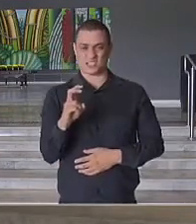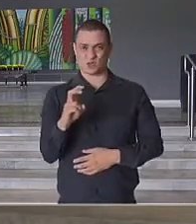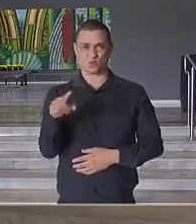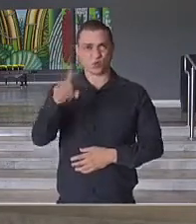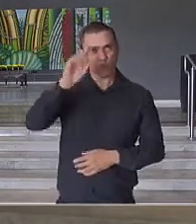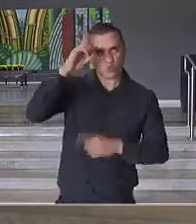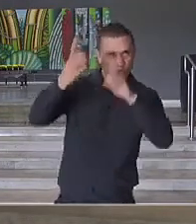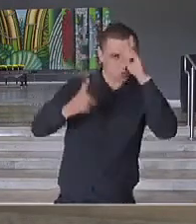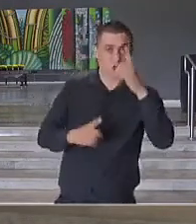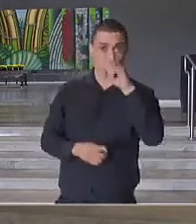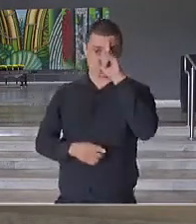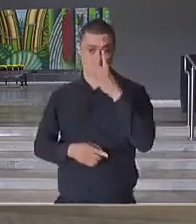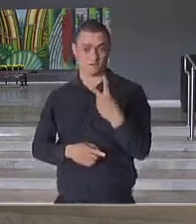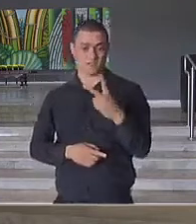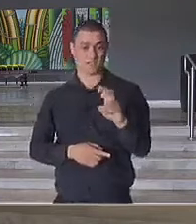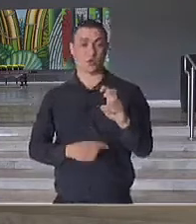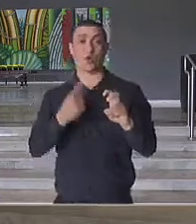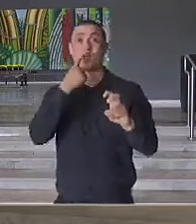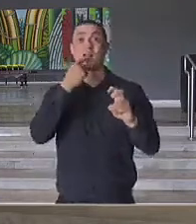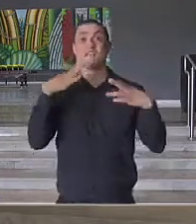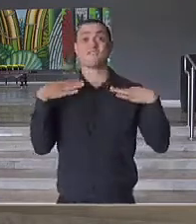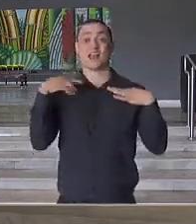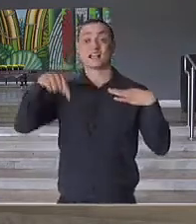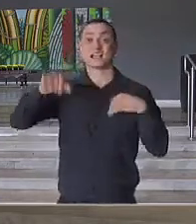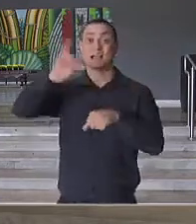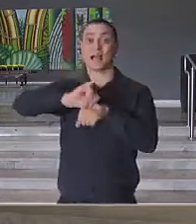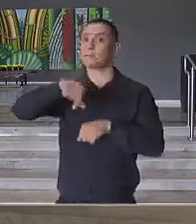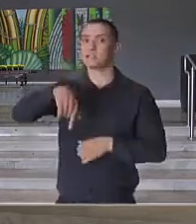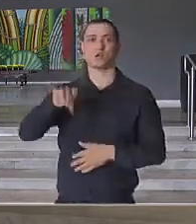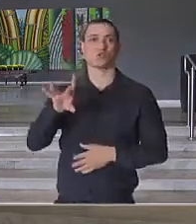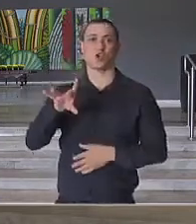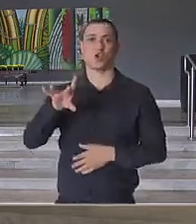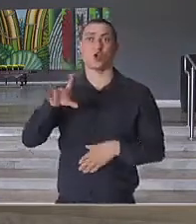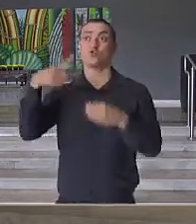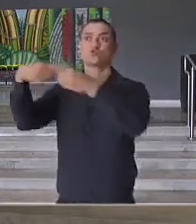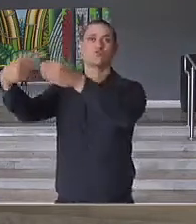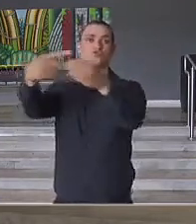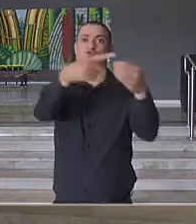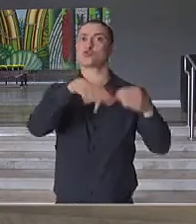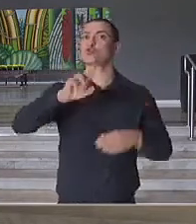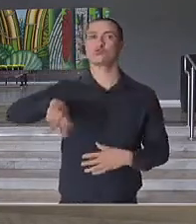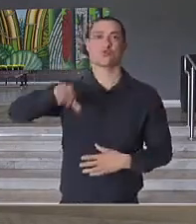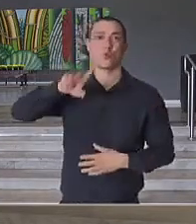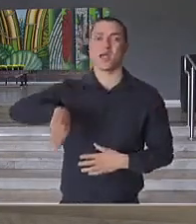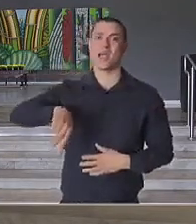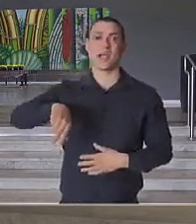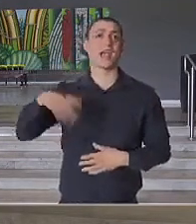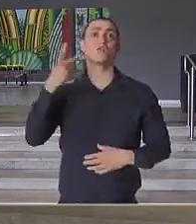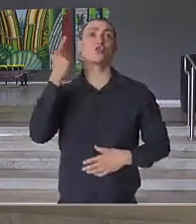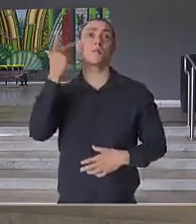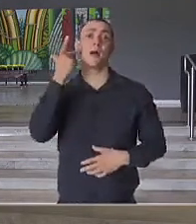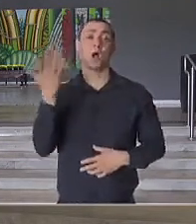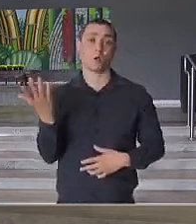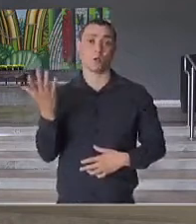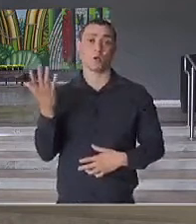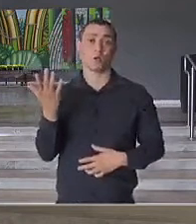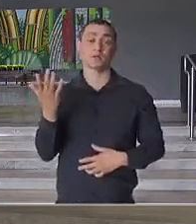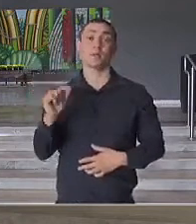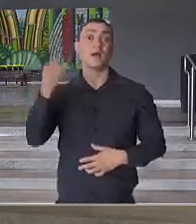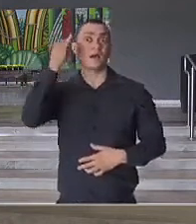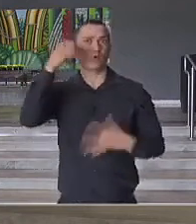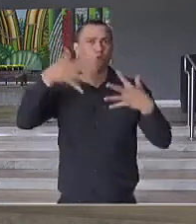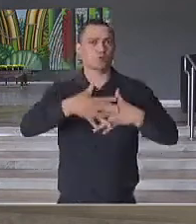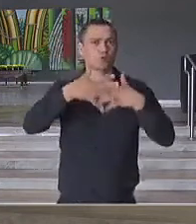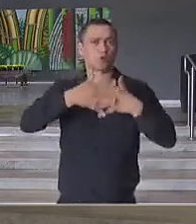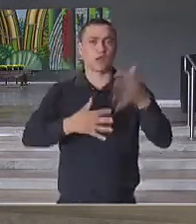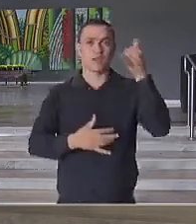dúvidas, eu queria lembrar que o dia 25 é feriado na capital, não é feriado no restante do estado. Então, é um dia de semana comum. Para evitar a confusão,